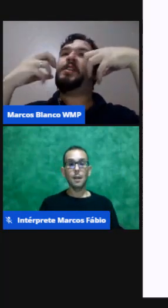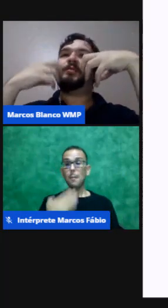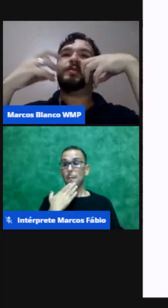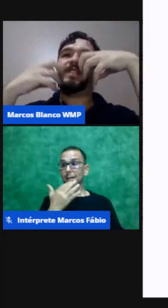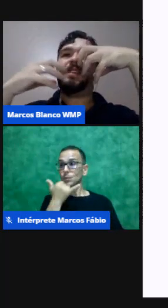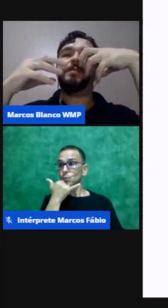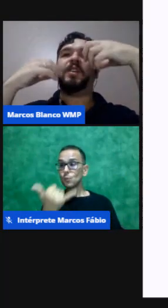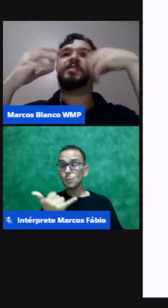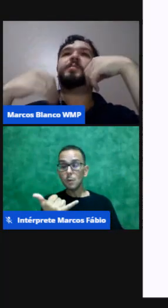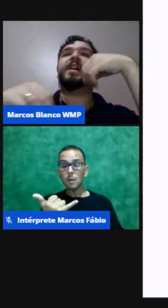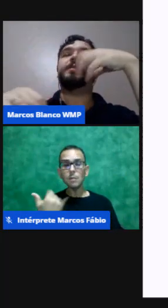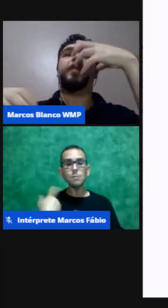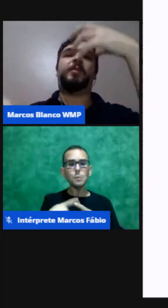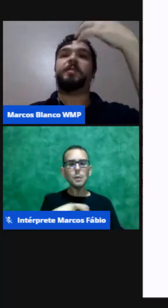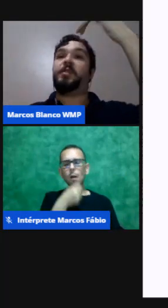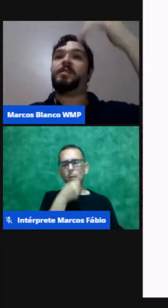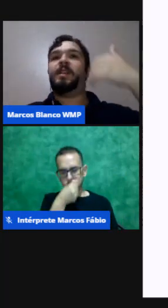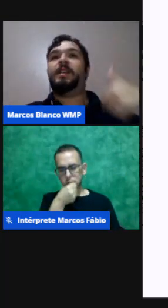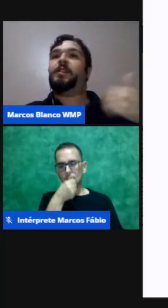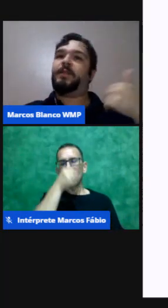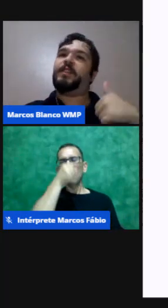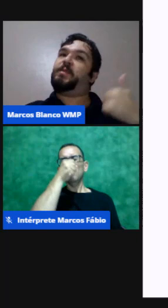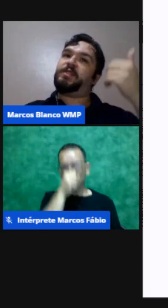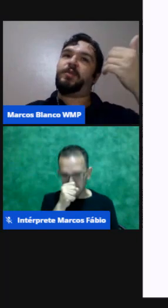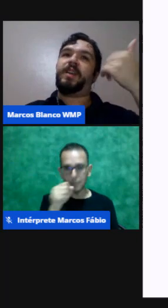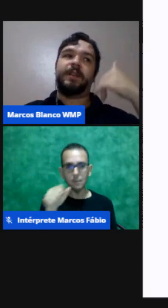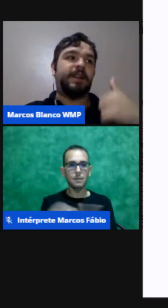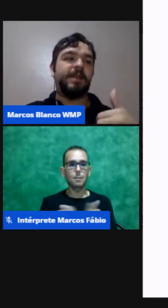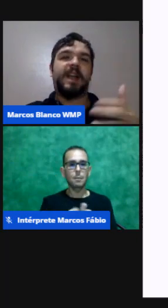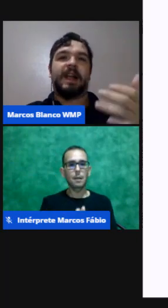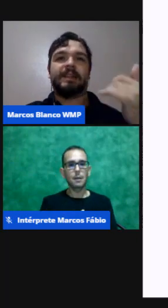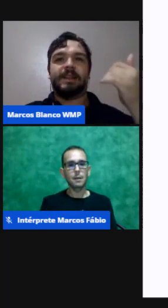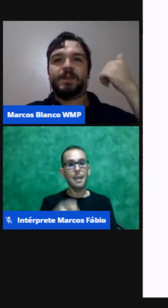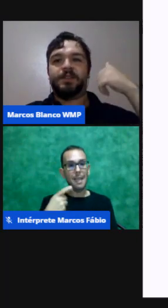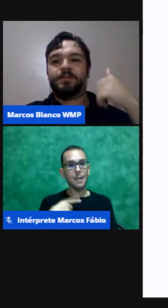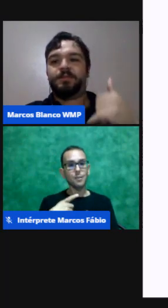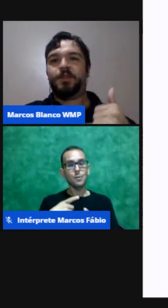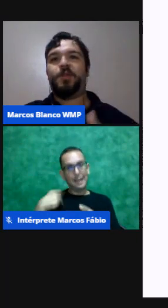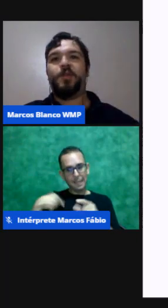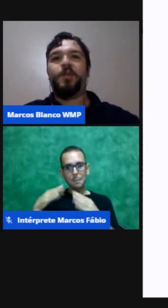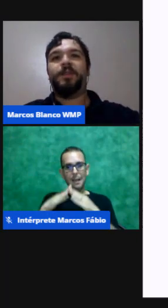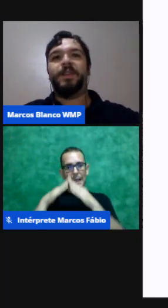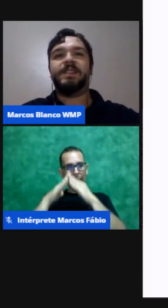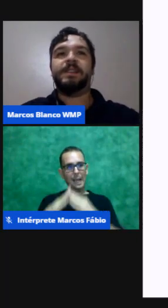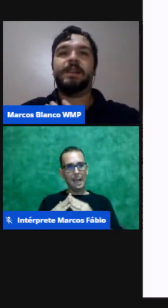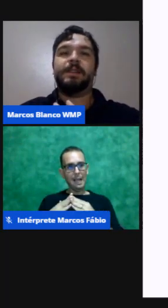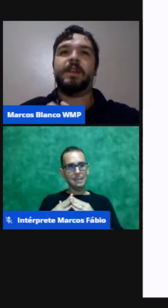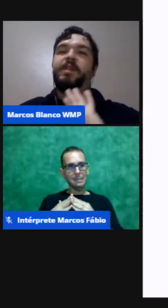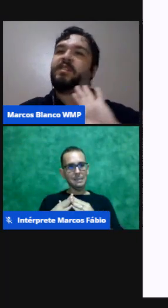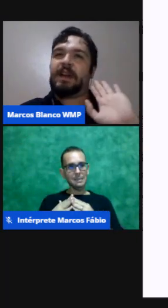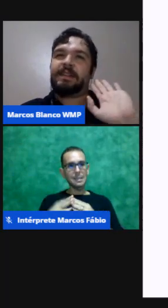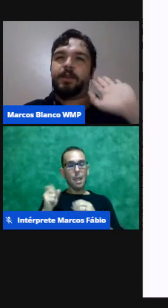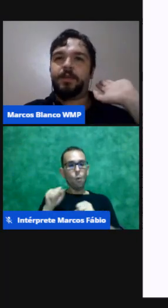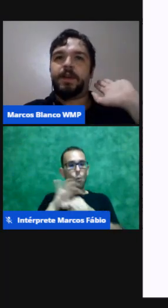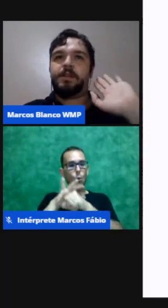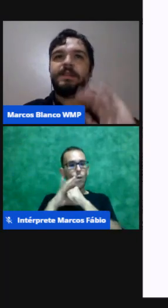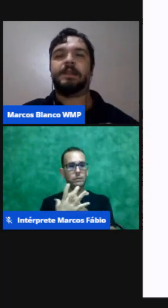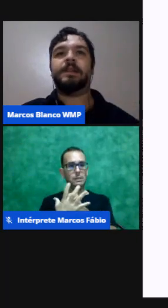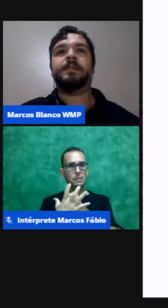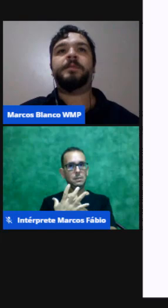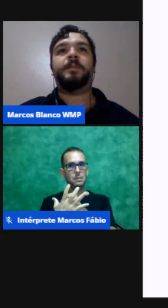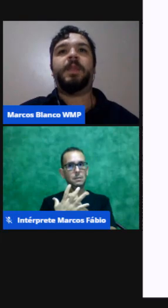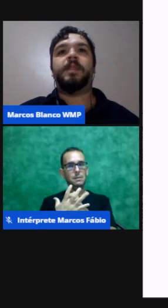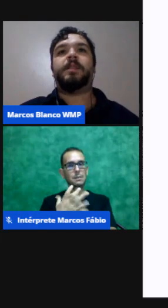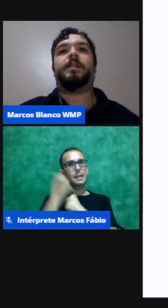pessoal, tossi um pouquinho, espirrando, porque eu, infelizmente, estou aqui falando da minha casa, né, mas eu estou com Covid, infelizmente, graças a Deus,